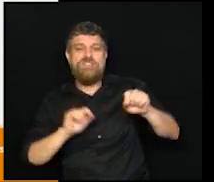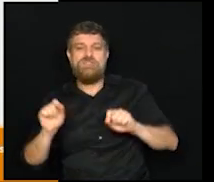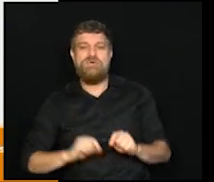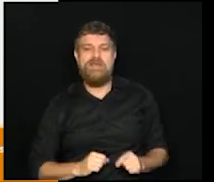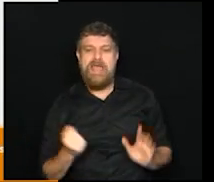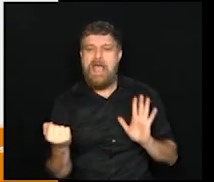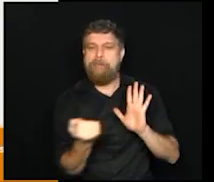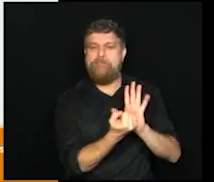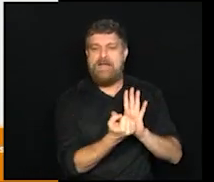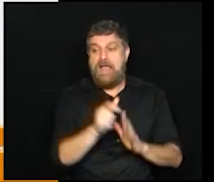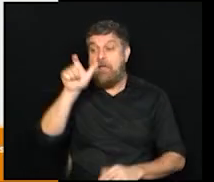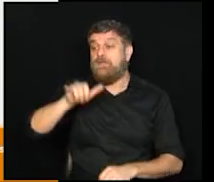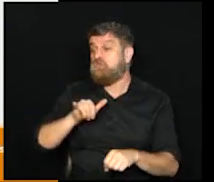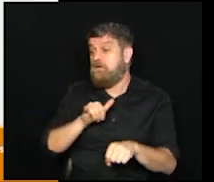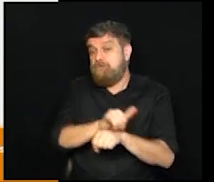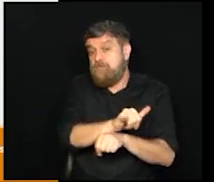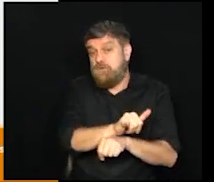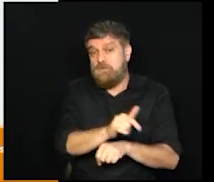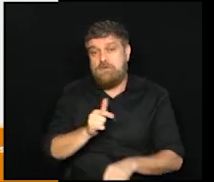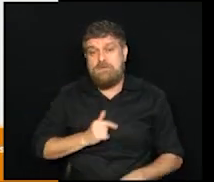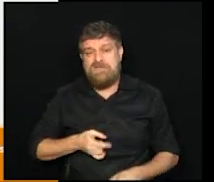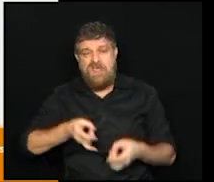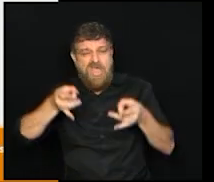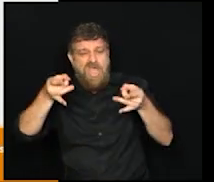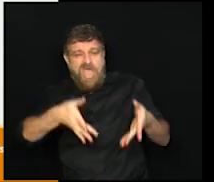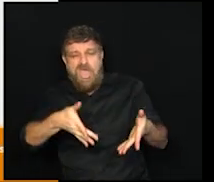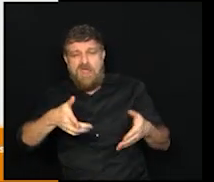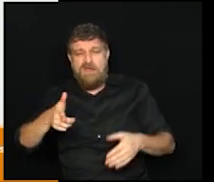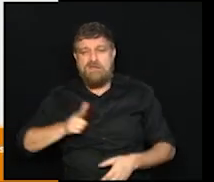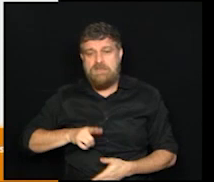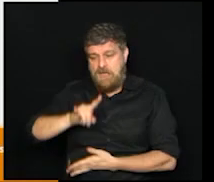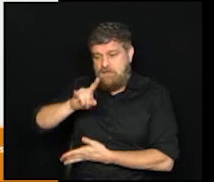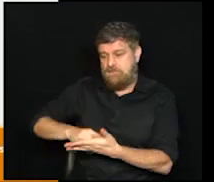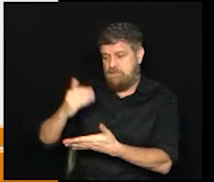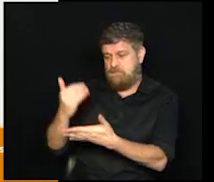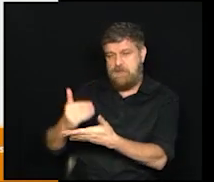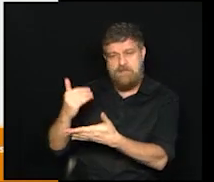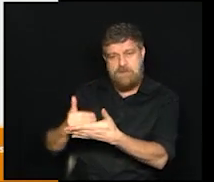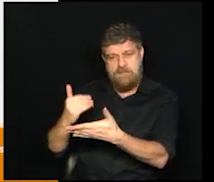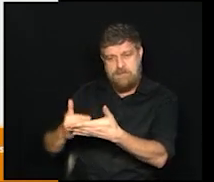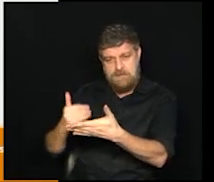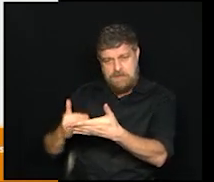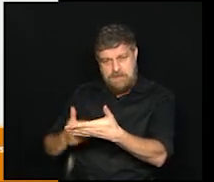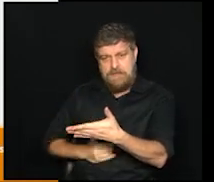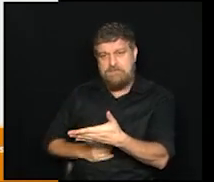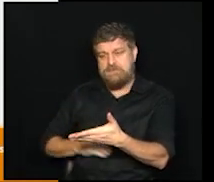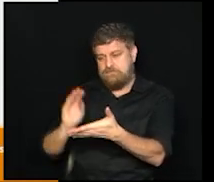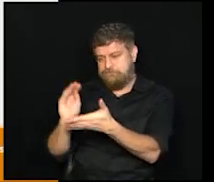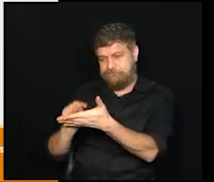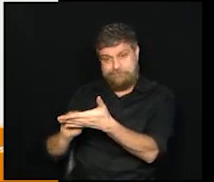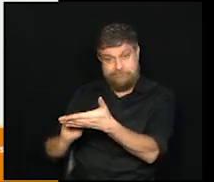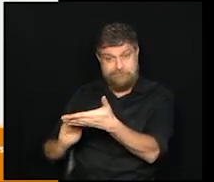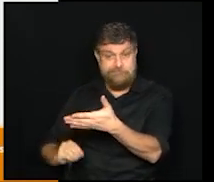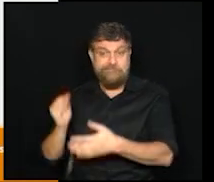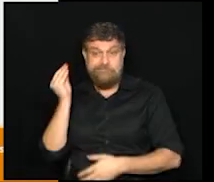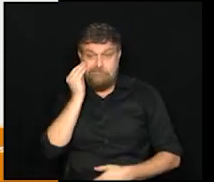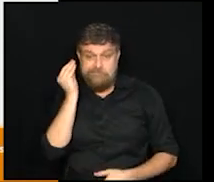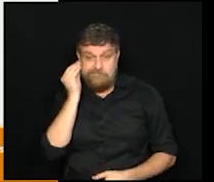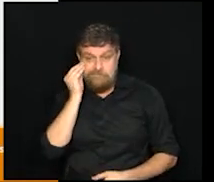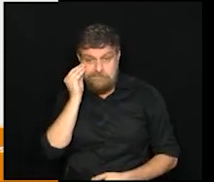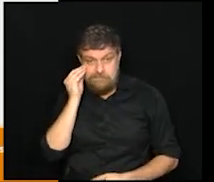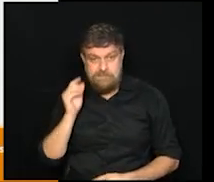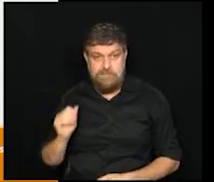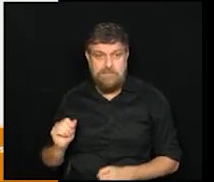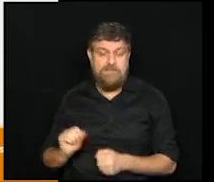não comparecimento ou a desistência. E aí tem um outro formulário que você pode preencher e tentar aí fazer com